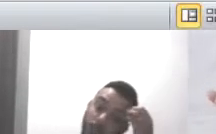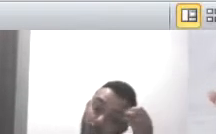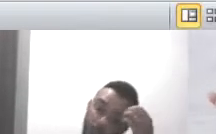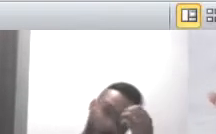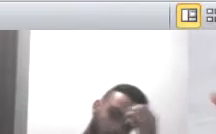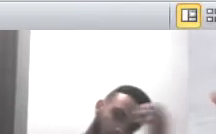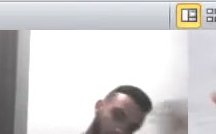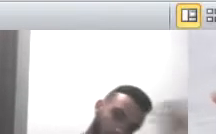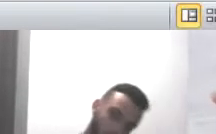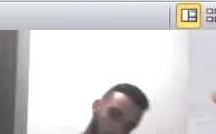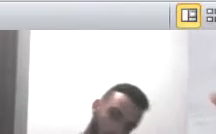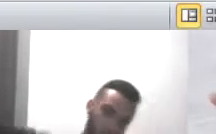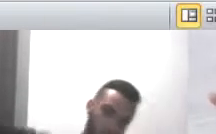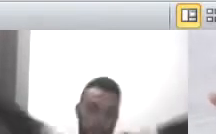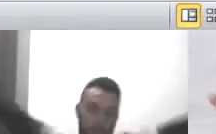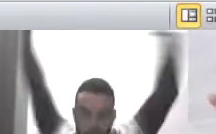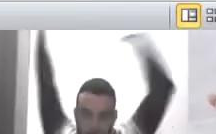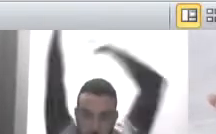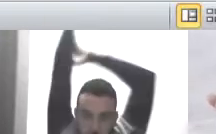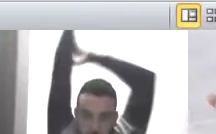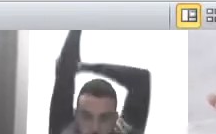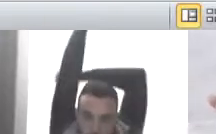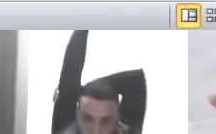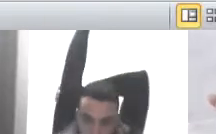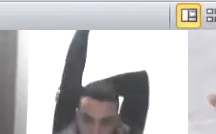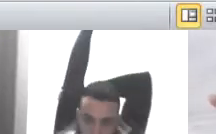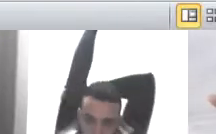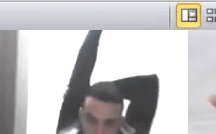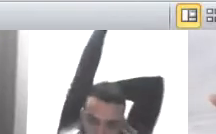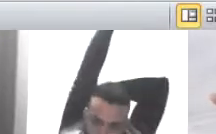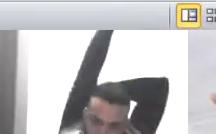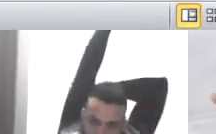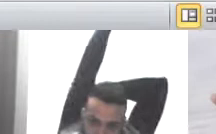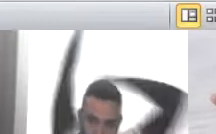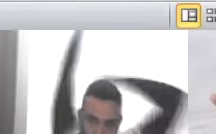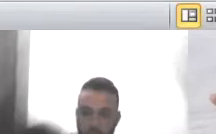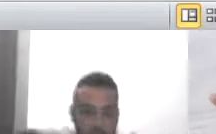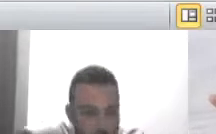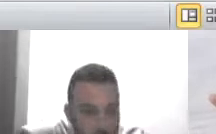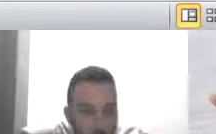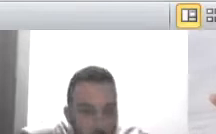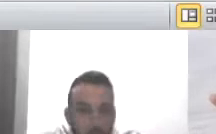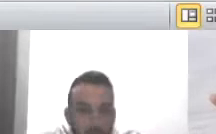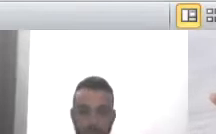trabalhou a questão de ácido base, certo? Então,